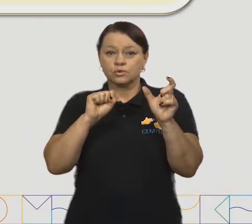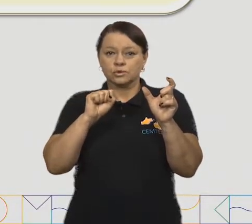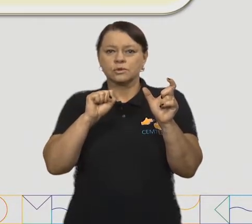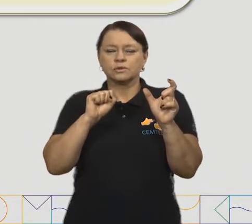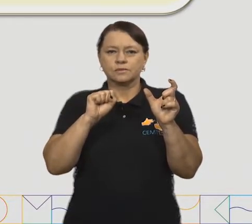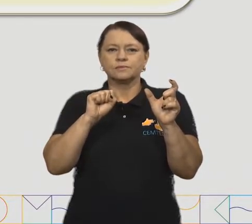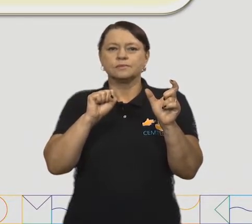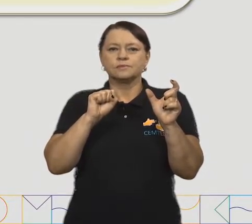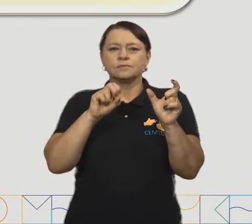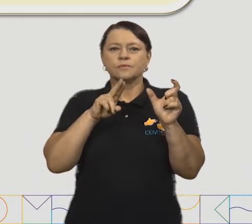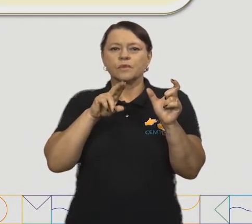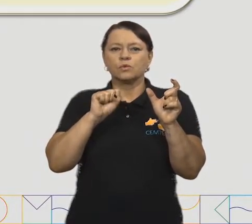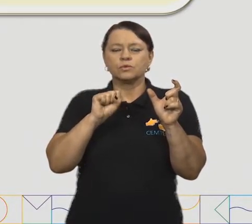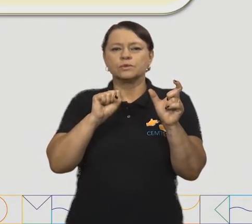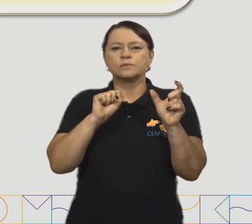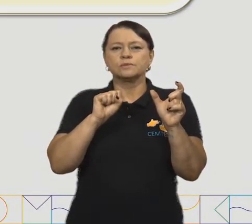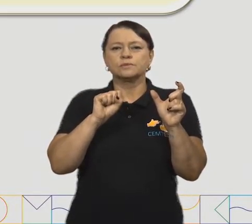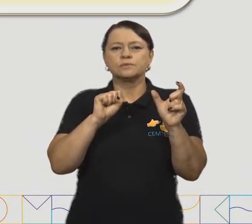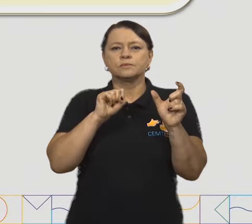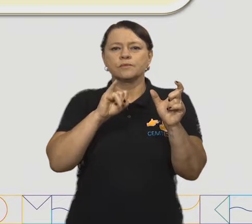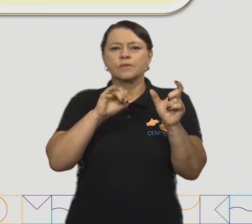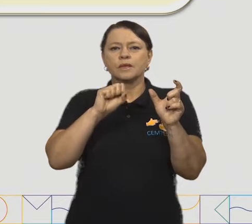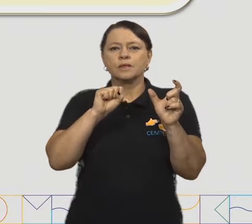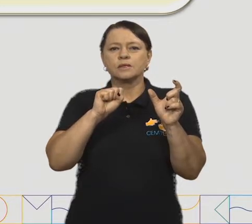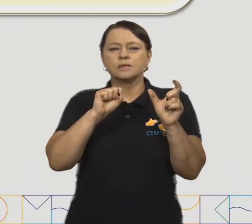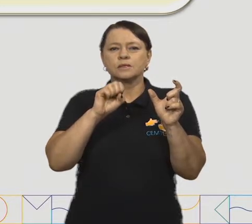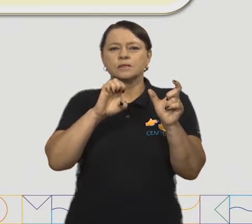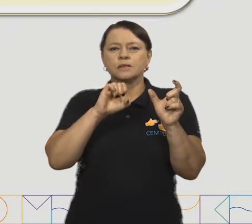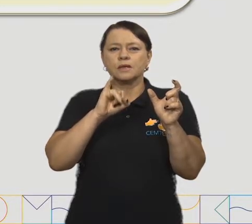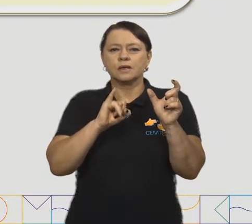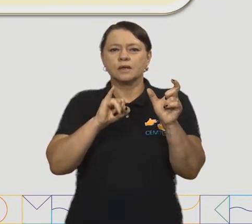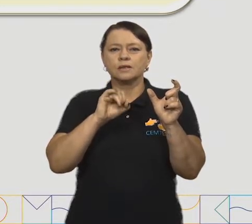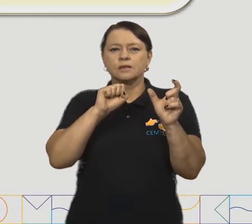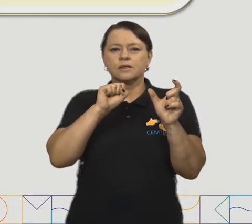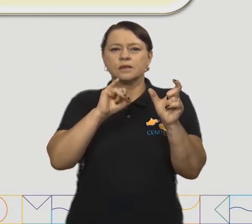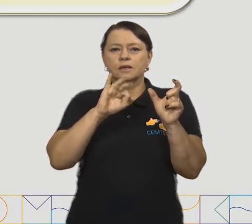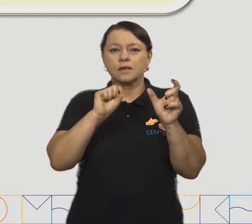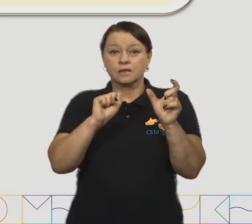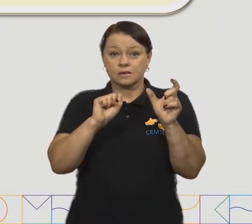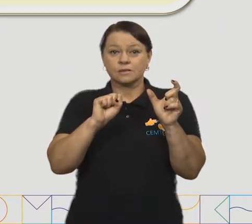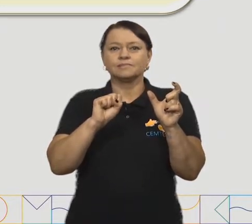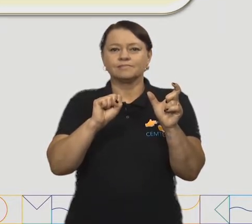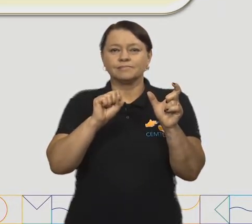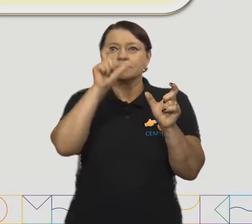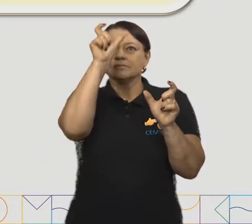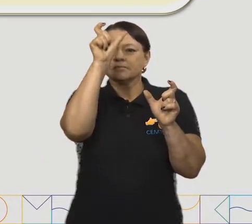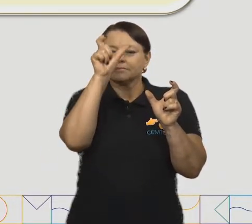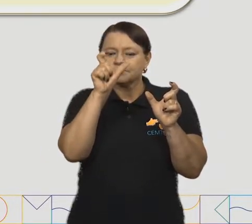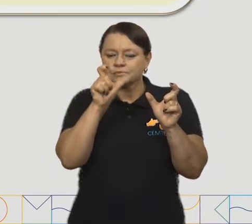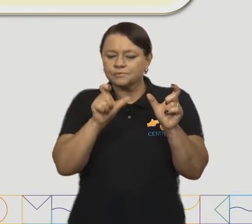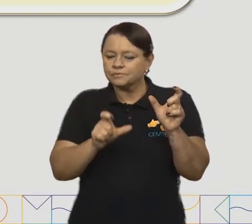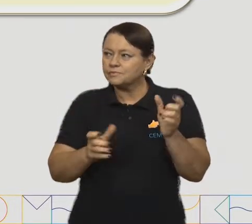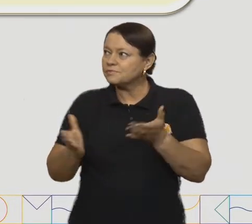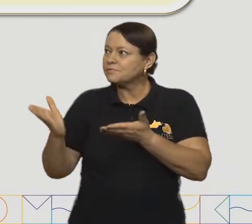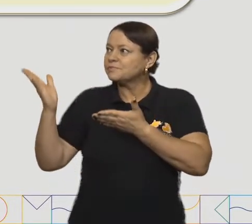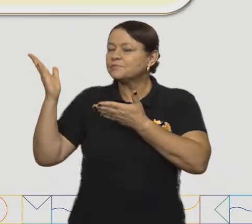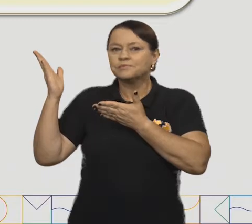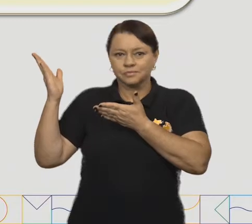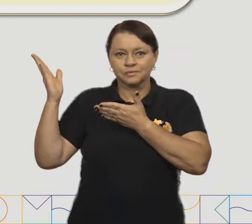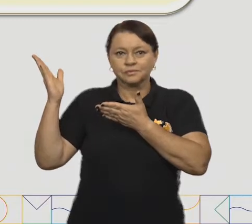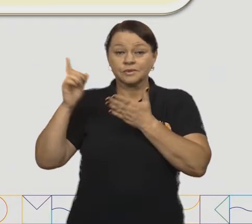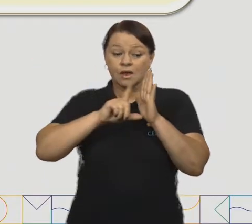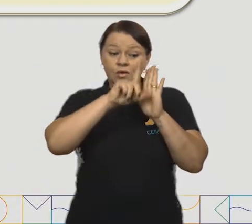de compra que nós fizemos aí. Imã, lápis, álbum, coco, janela,